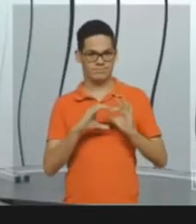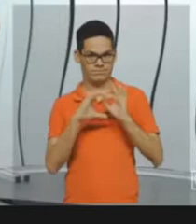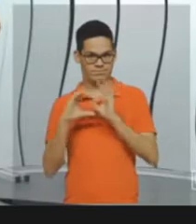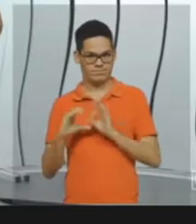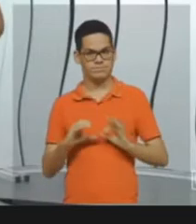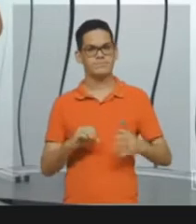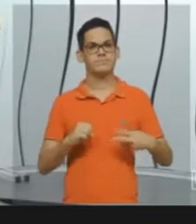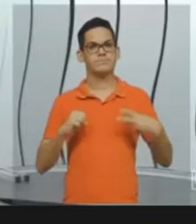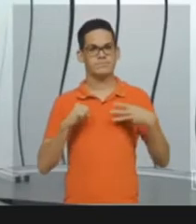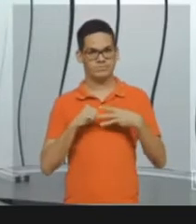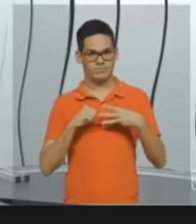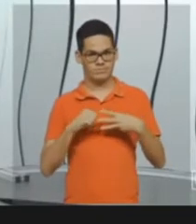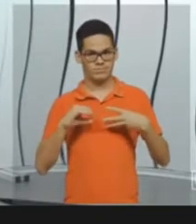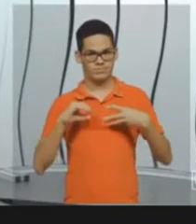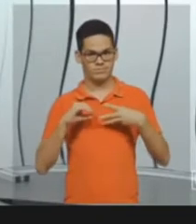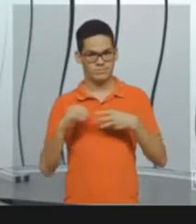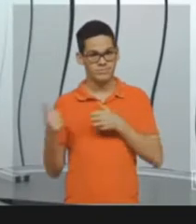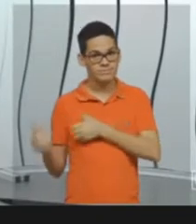significam esses termos.